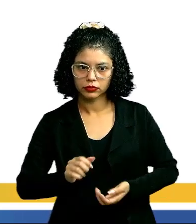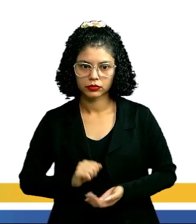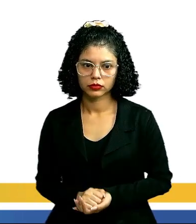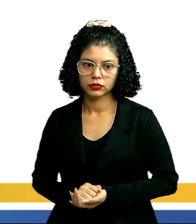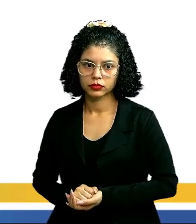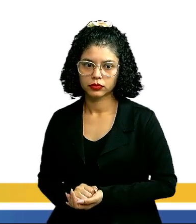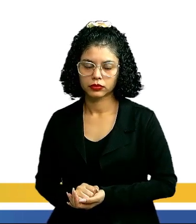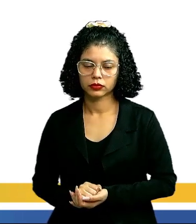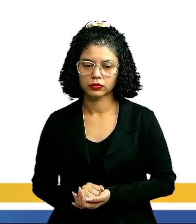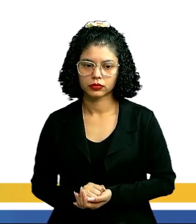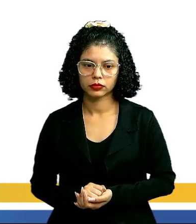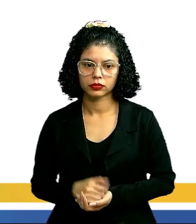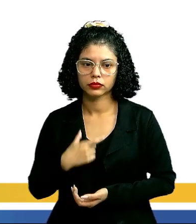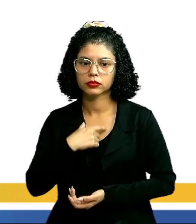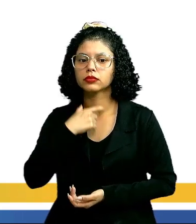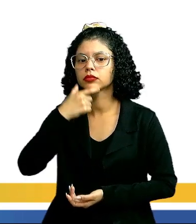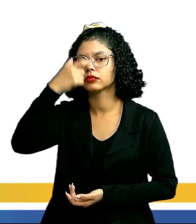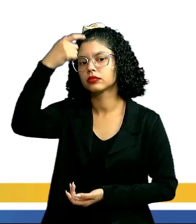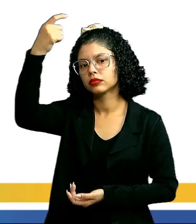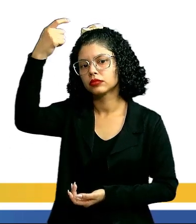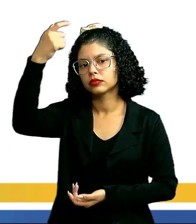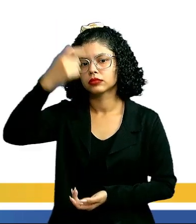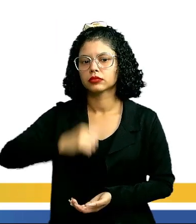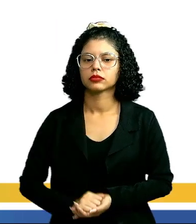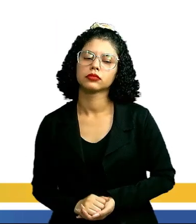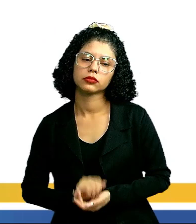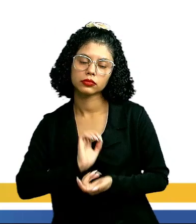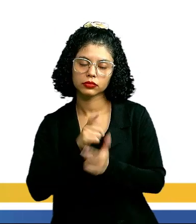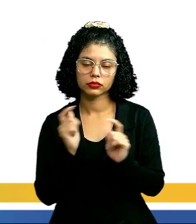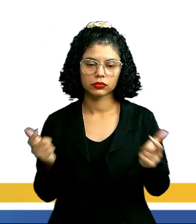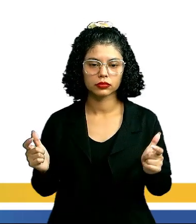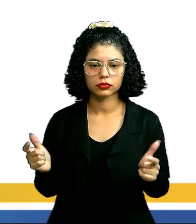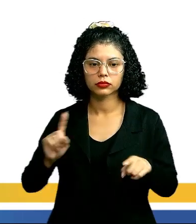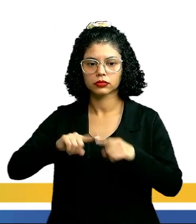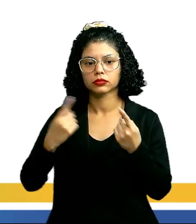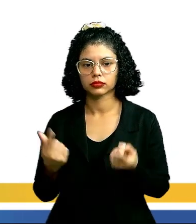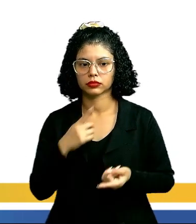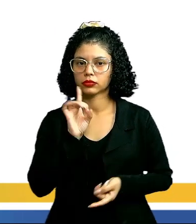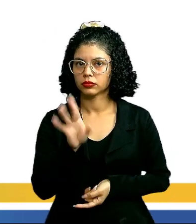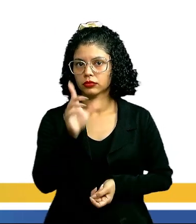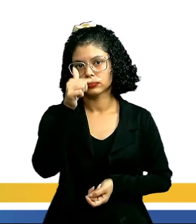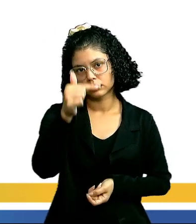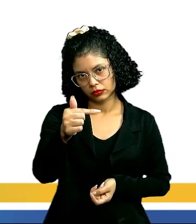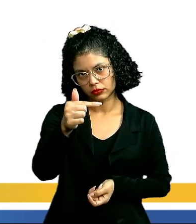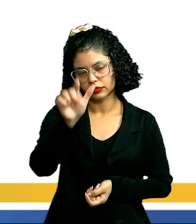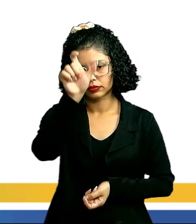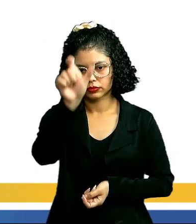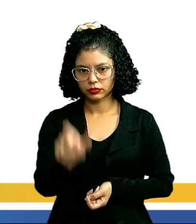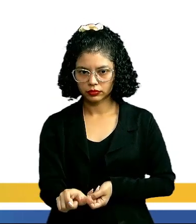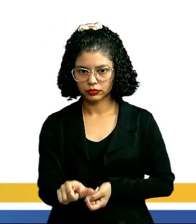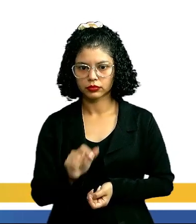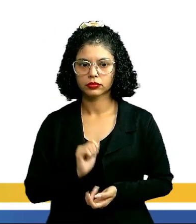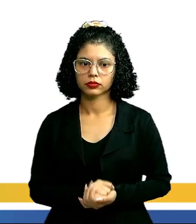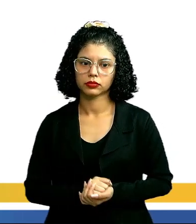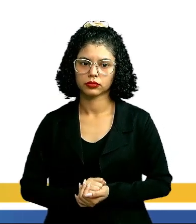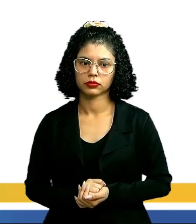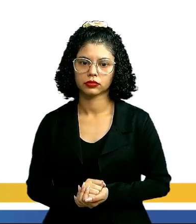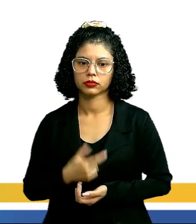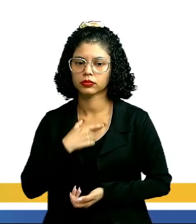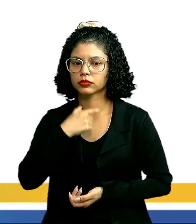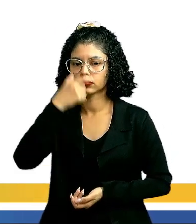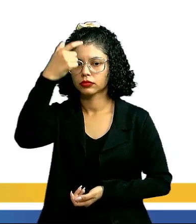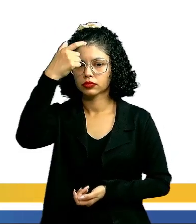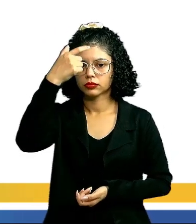uma girafa tem um pescoço bem longo, mas ela só apresenta 7 vértebras cervicais, tá? No